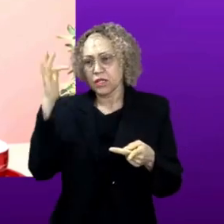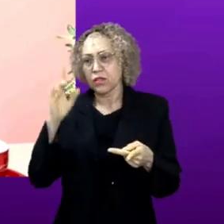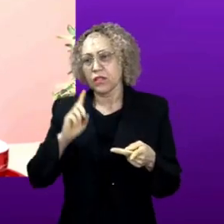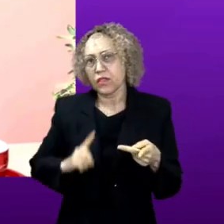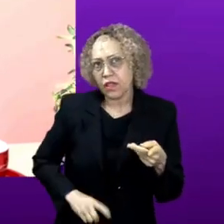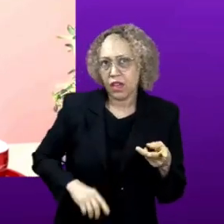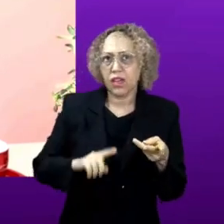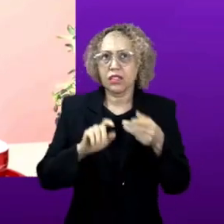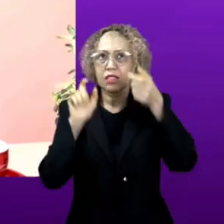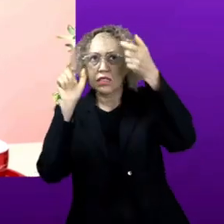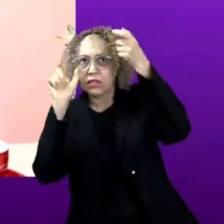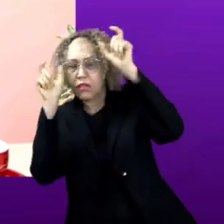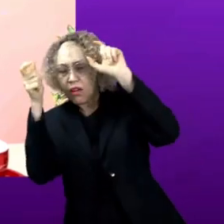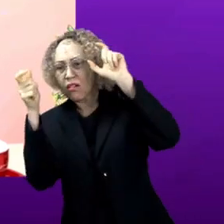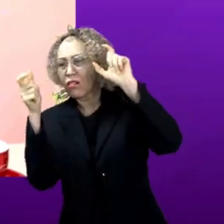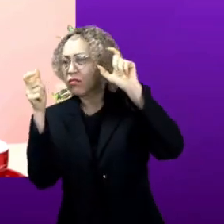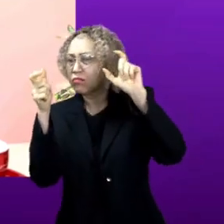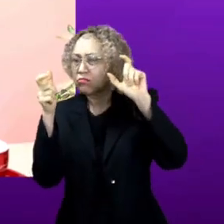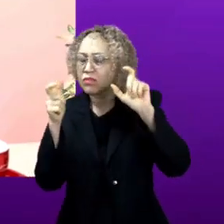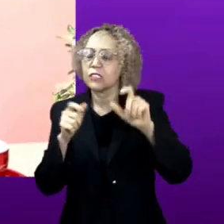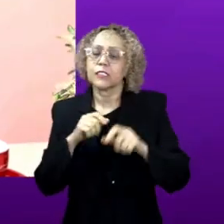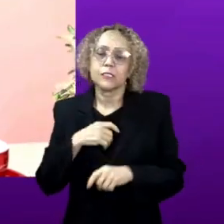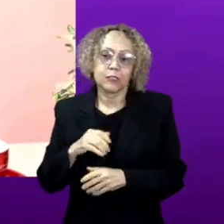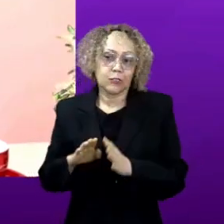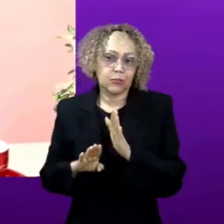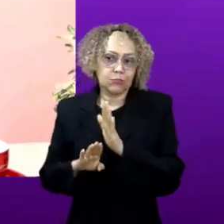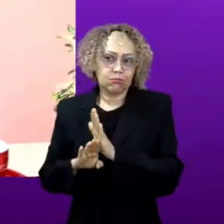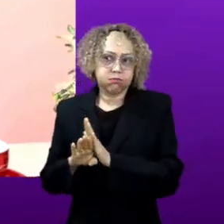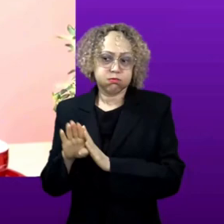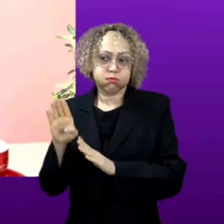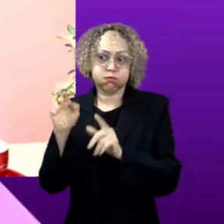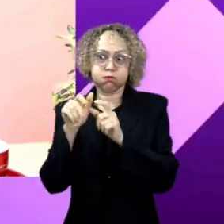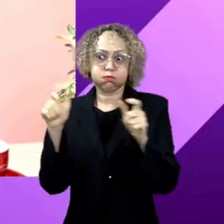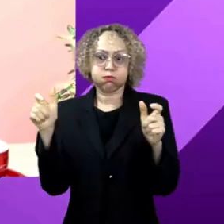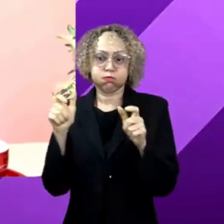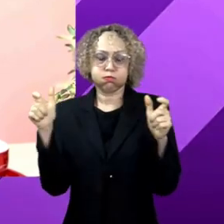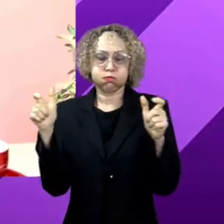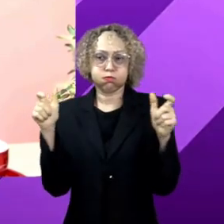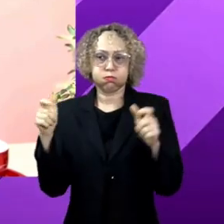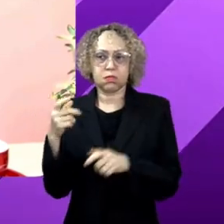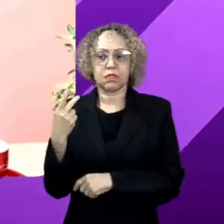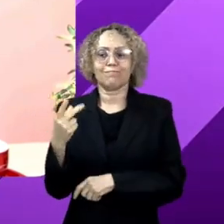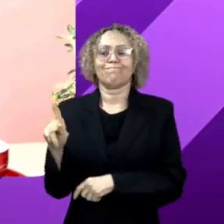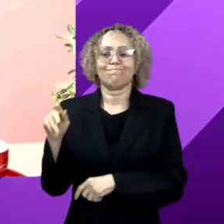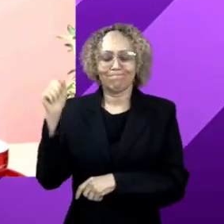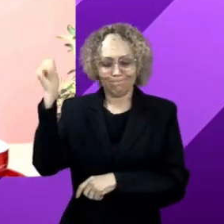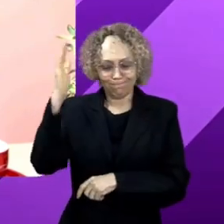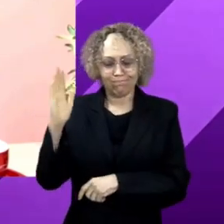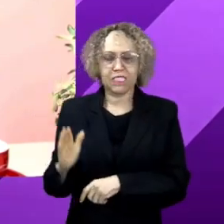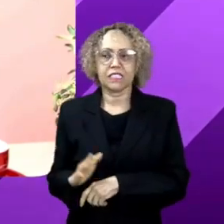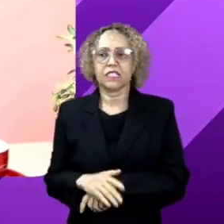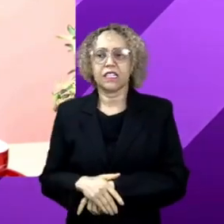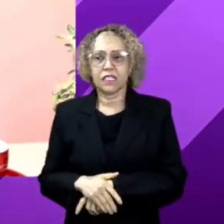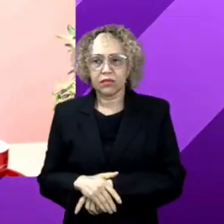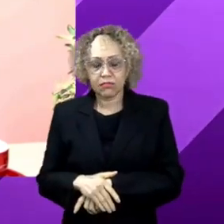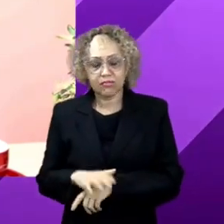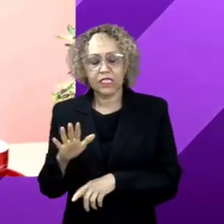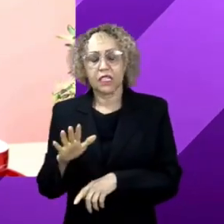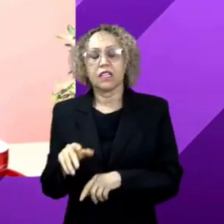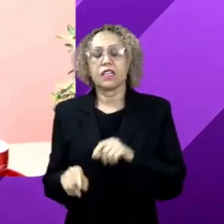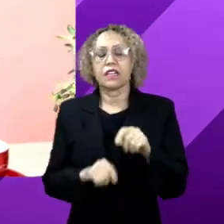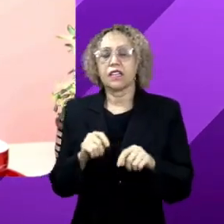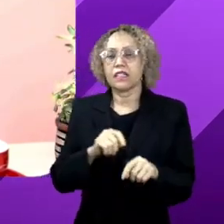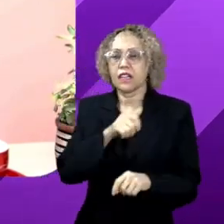transtorno, espectro, que tem aumentado muito em todo o país, nas cidades brasileiras, e também acabam